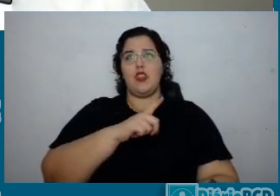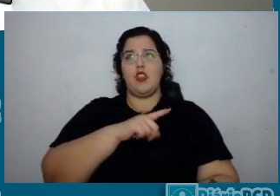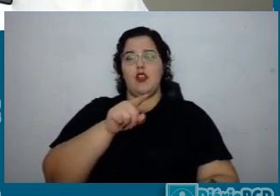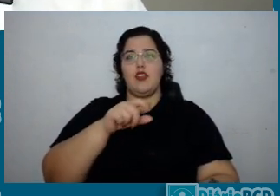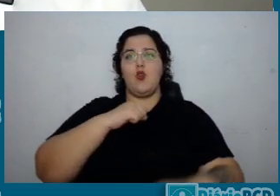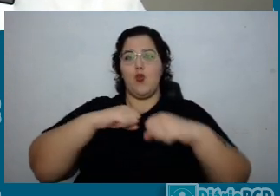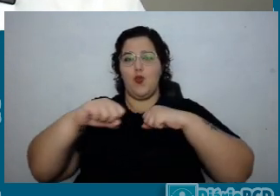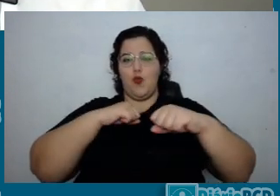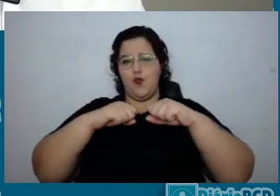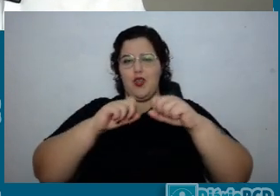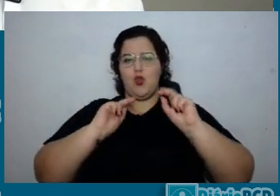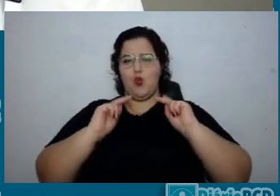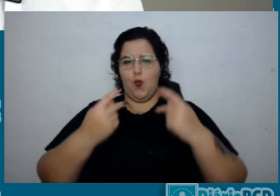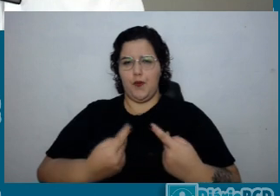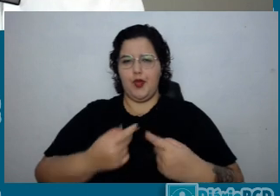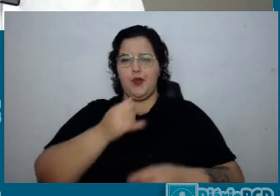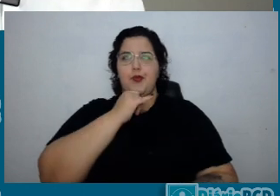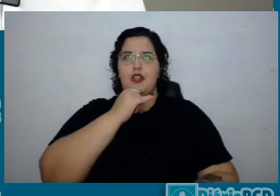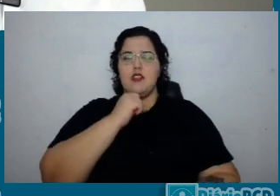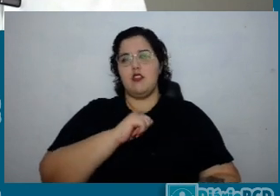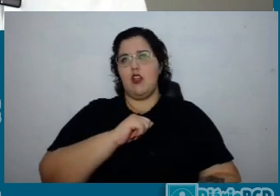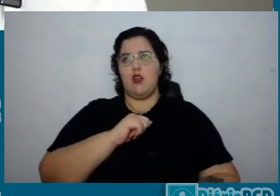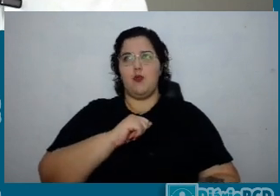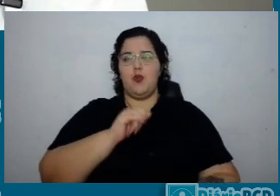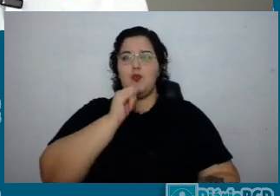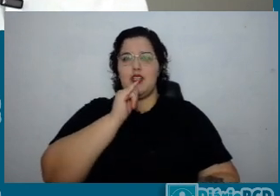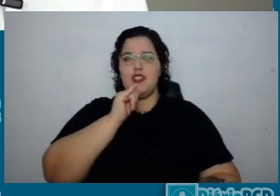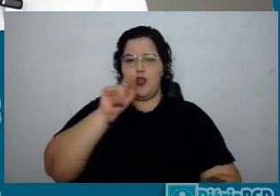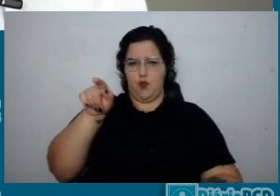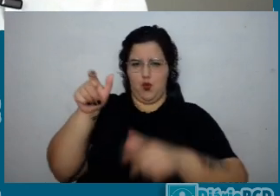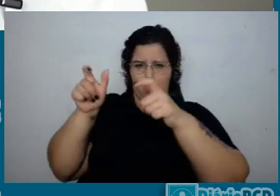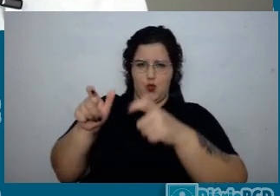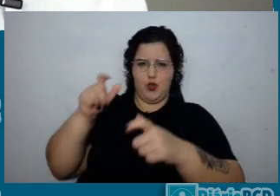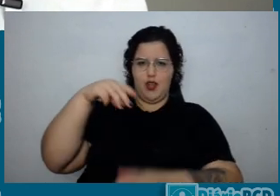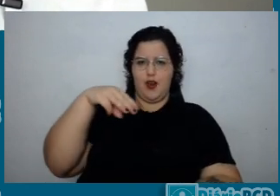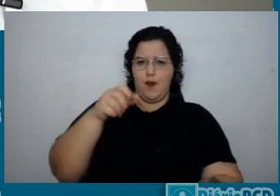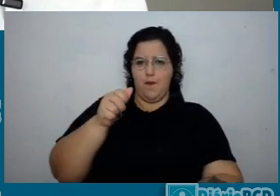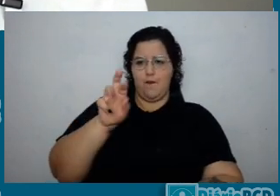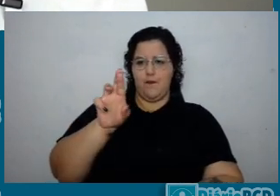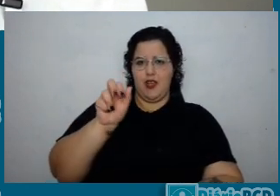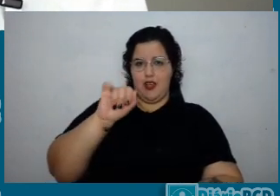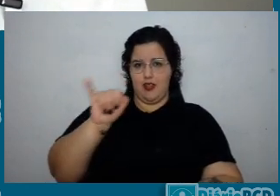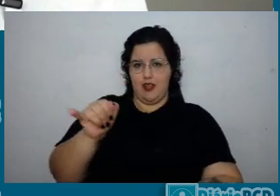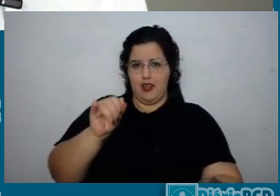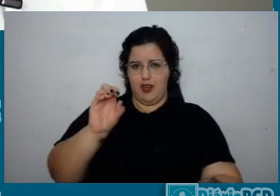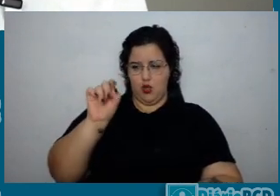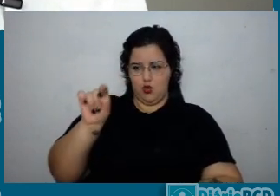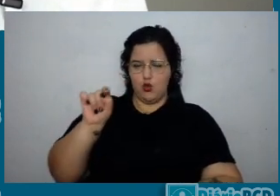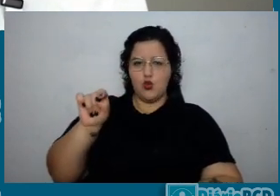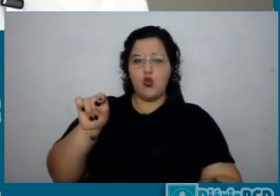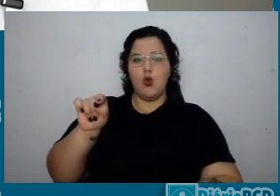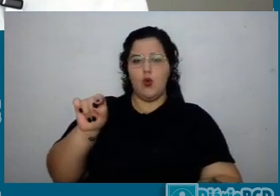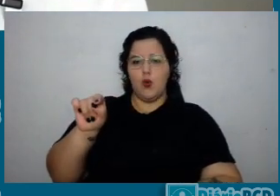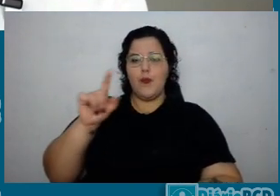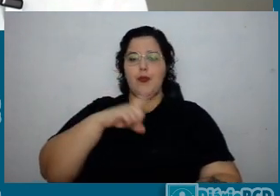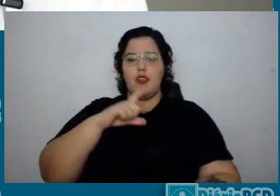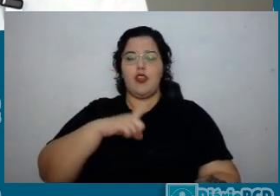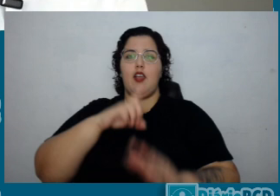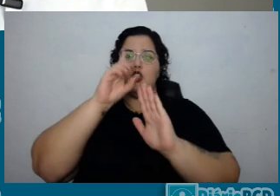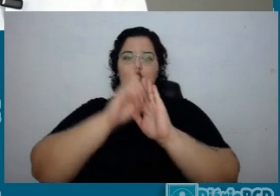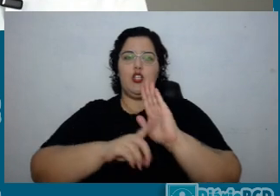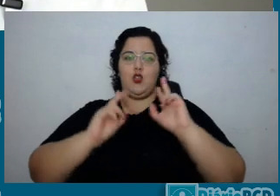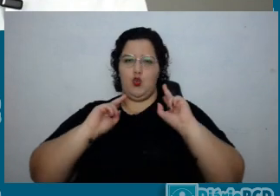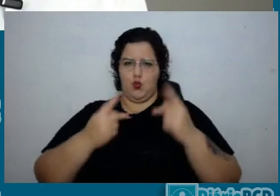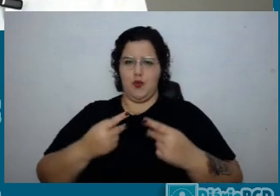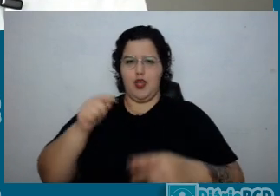de desenvolvimento humano menores, como, por exemplo, no Marajó, no arquipélago de Marajó, a gente tem, o Ministério dos